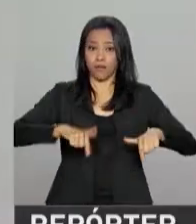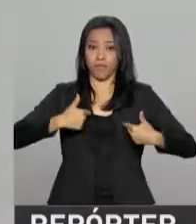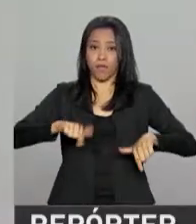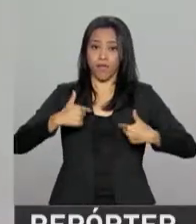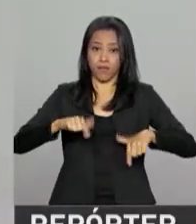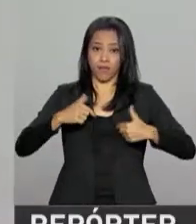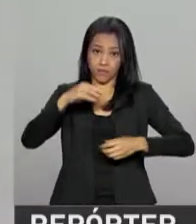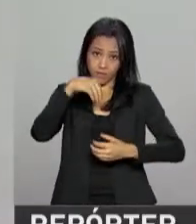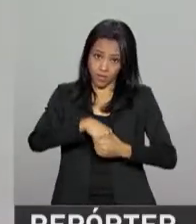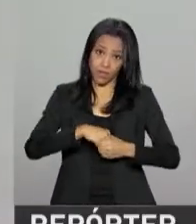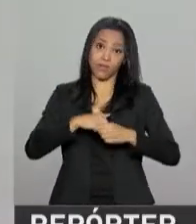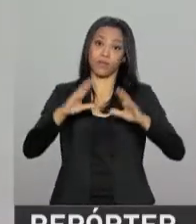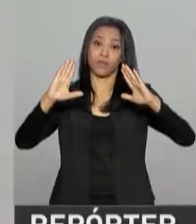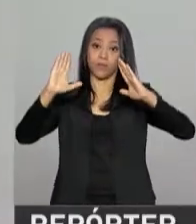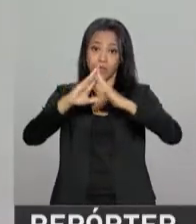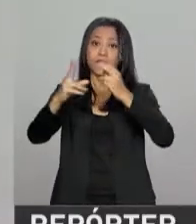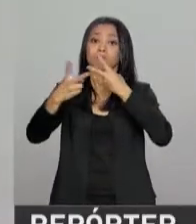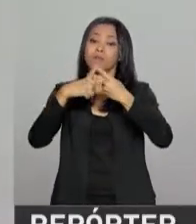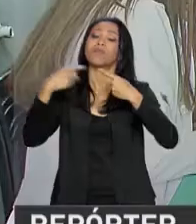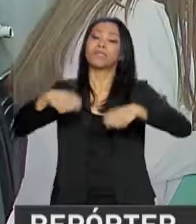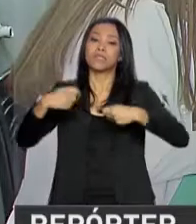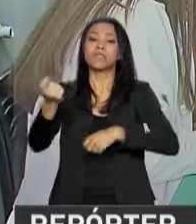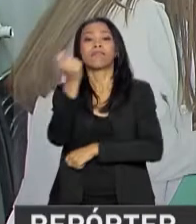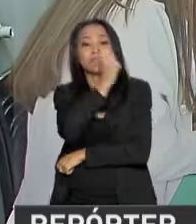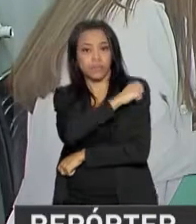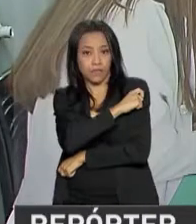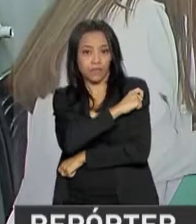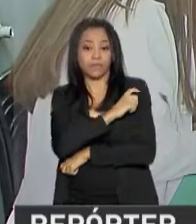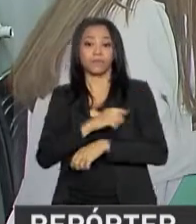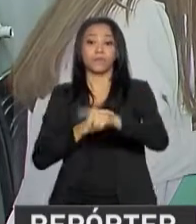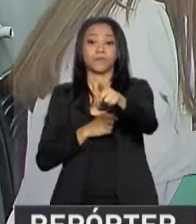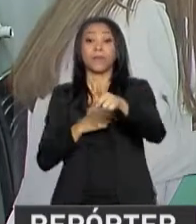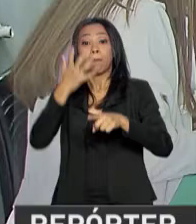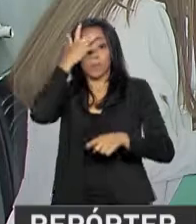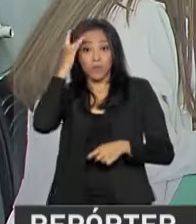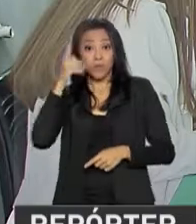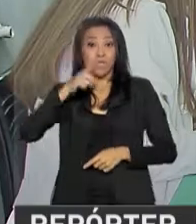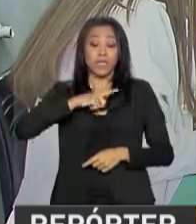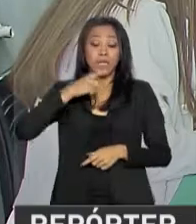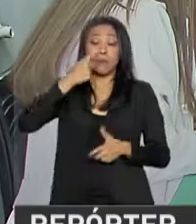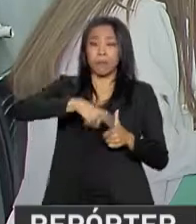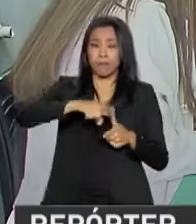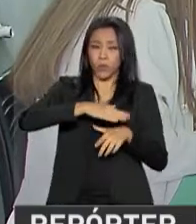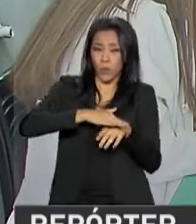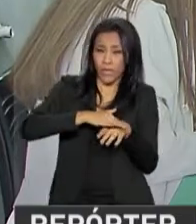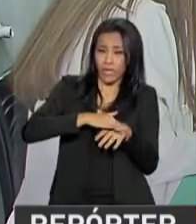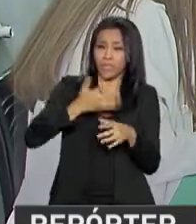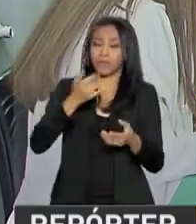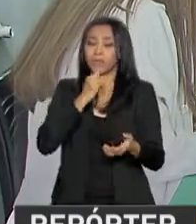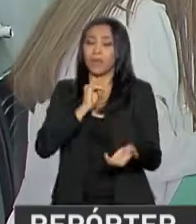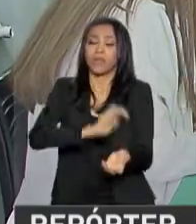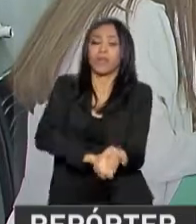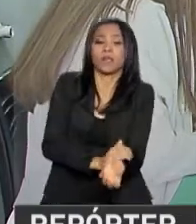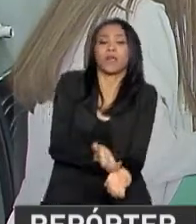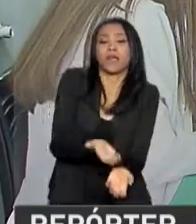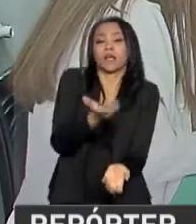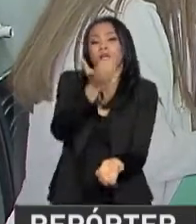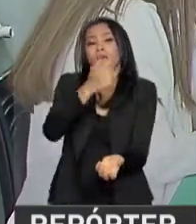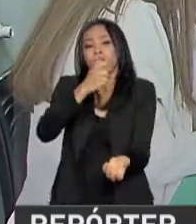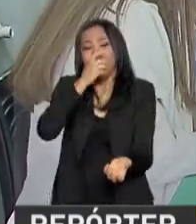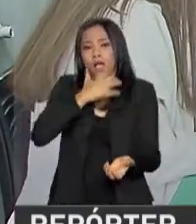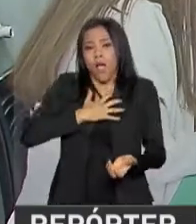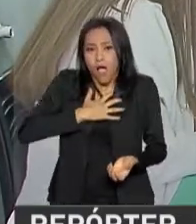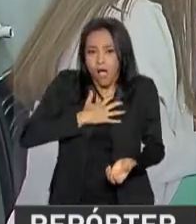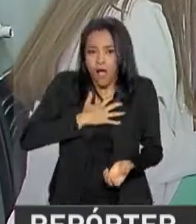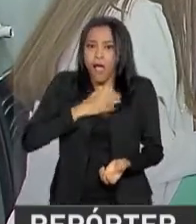prisional também deve ser vacinado pessoas que têm algum tipo de doença crônica como hipertensão diabetes ou asma por exemplo